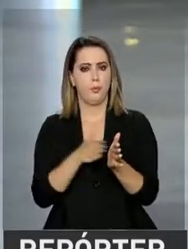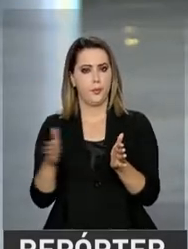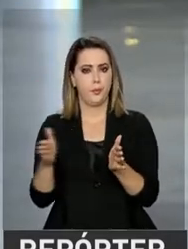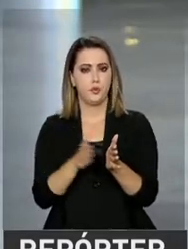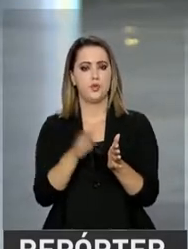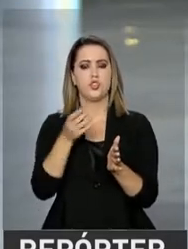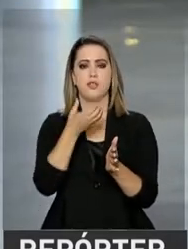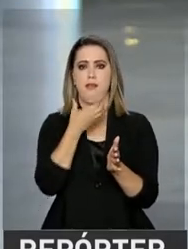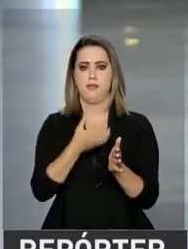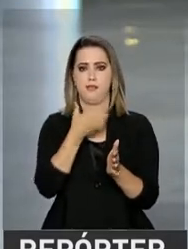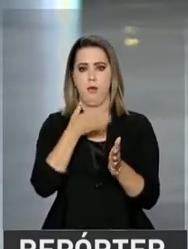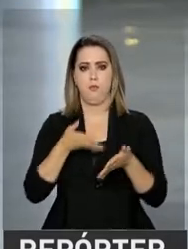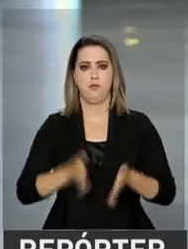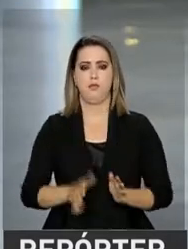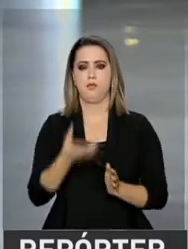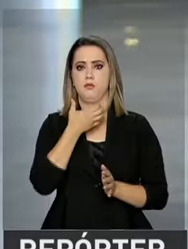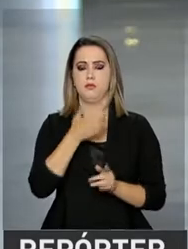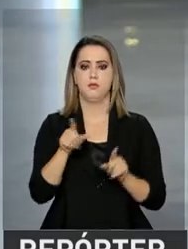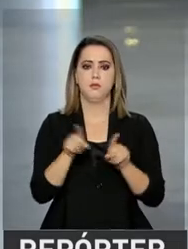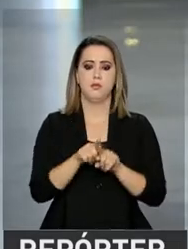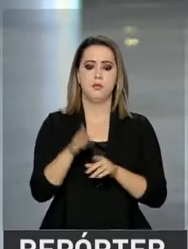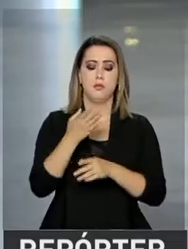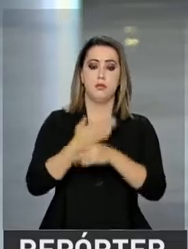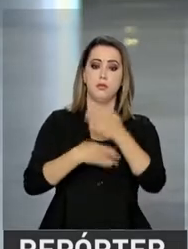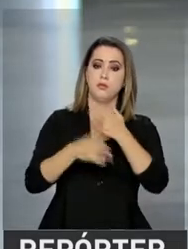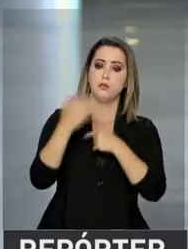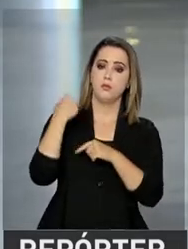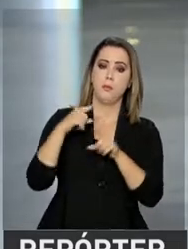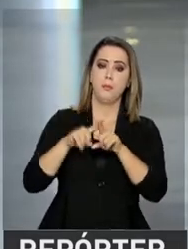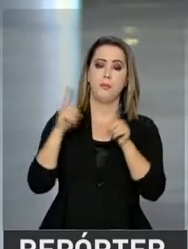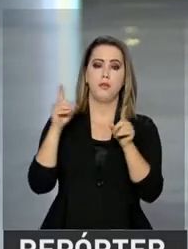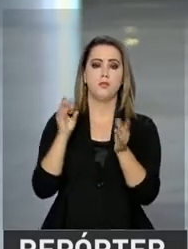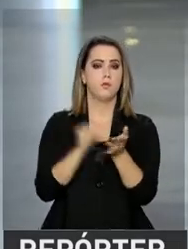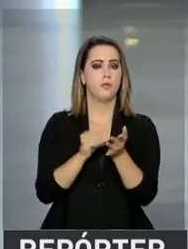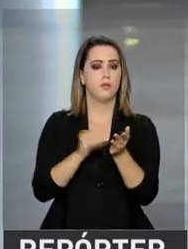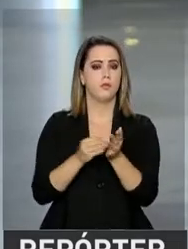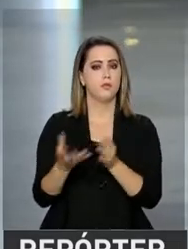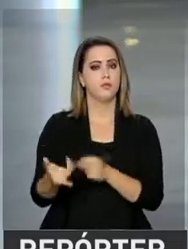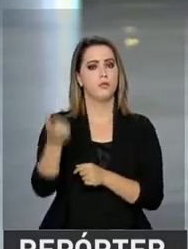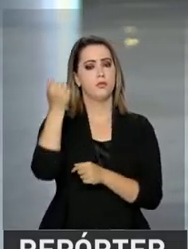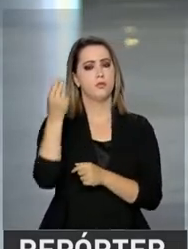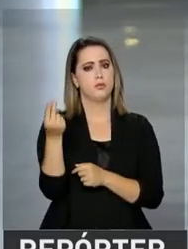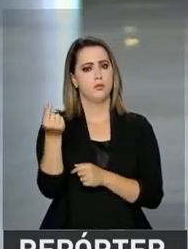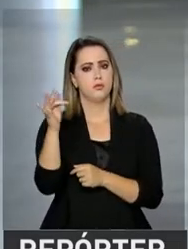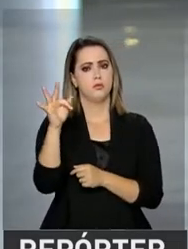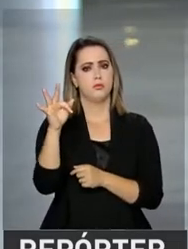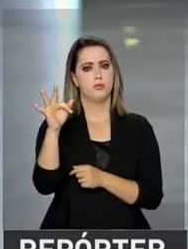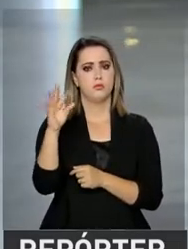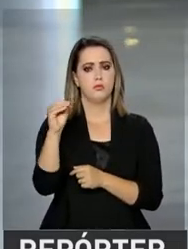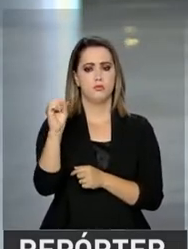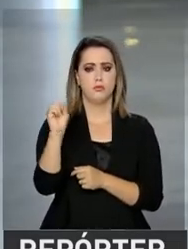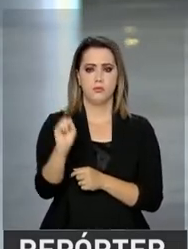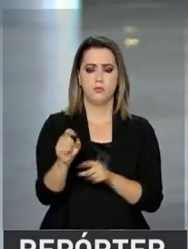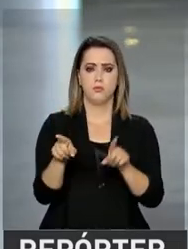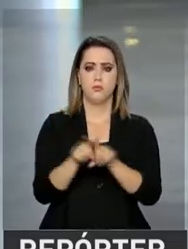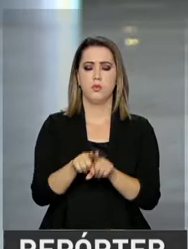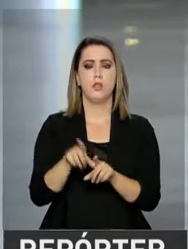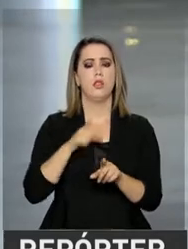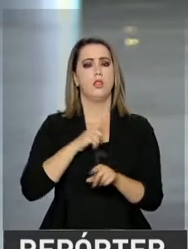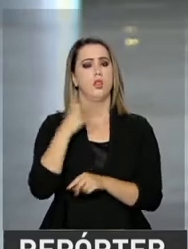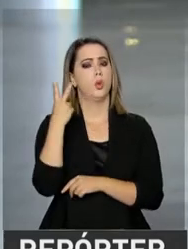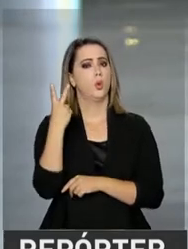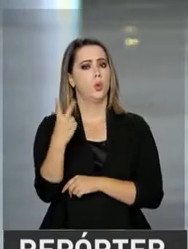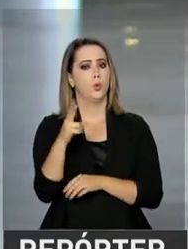e também os que foram contempladas nas fases anteriores mas por algum motivo não retiraram o dinheiro esses trabalhadores existentes duas